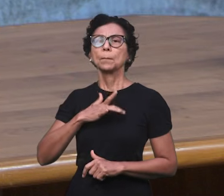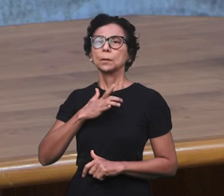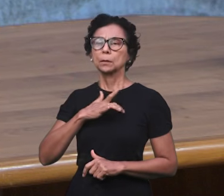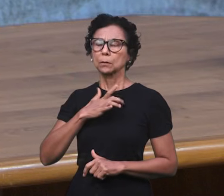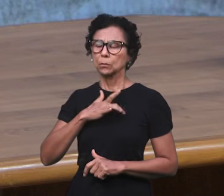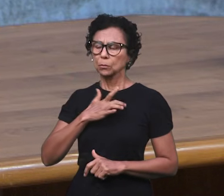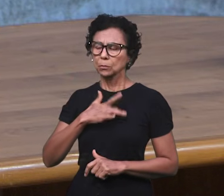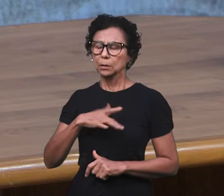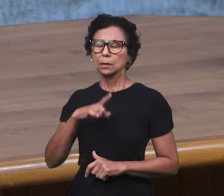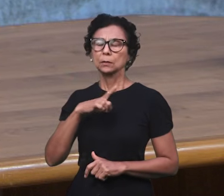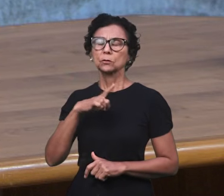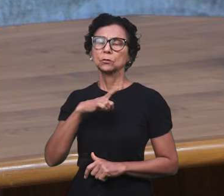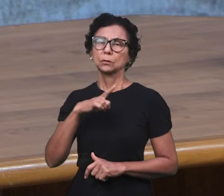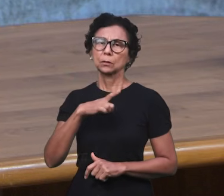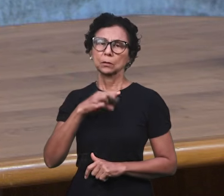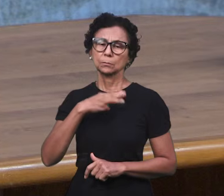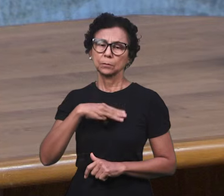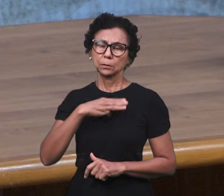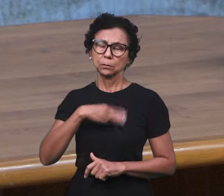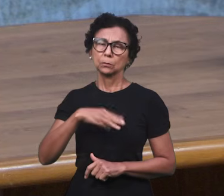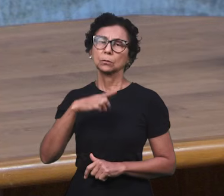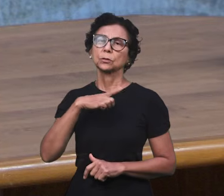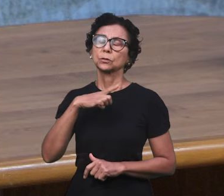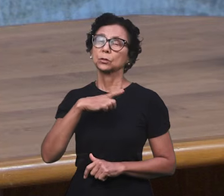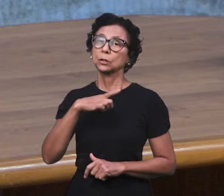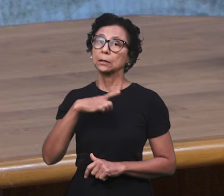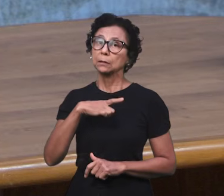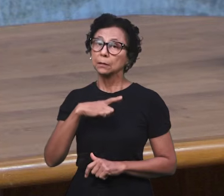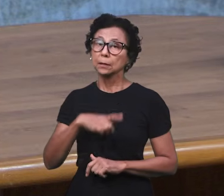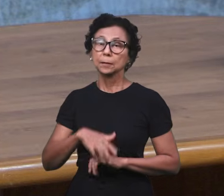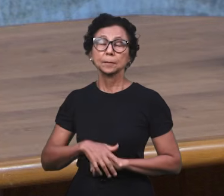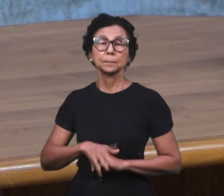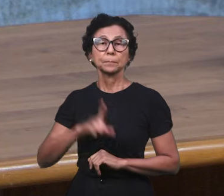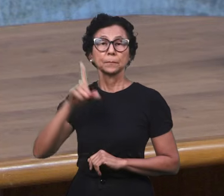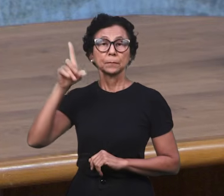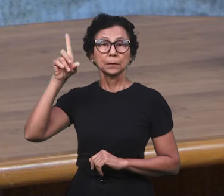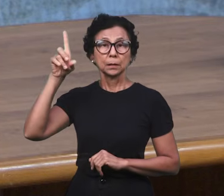e misericordioso, e não desviará de